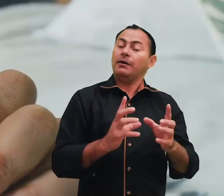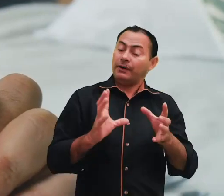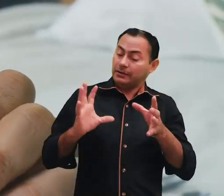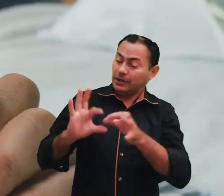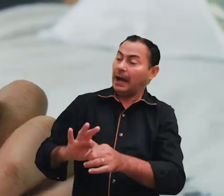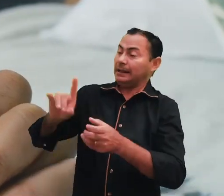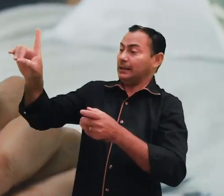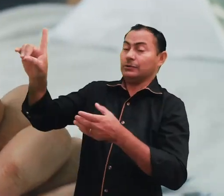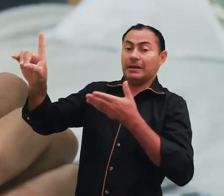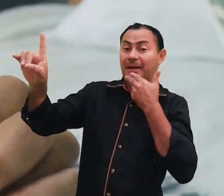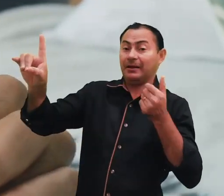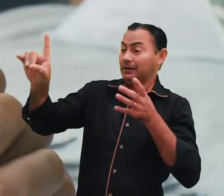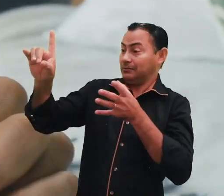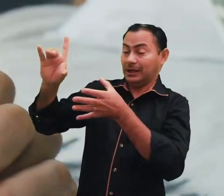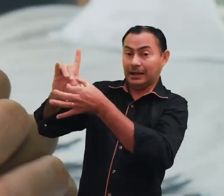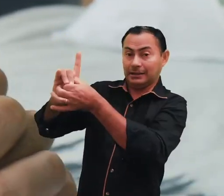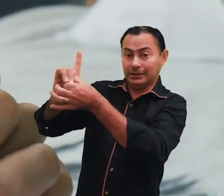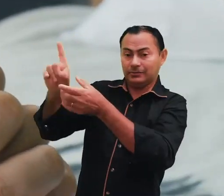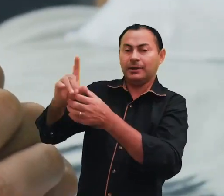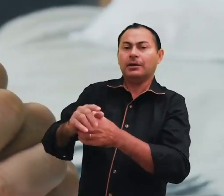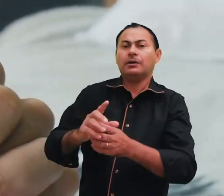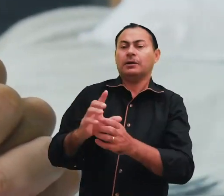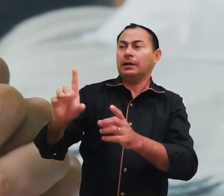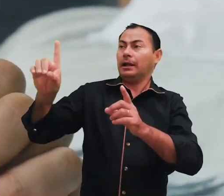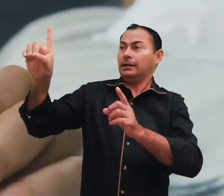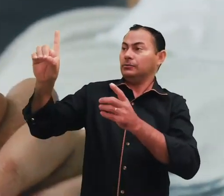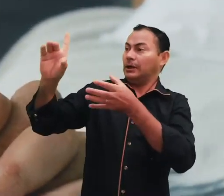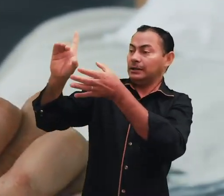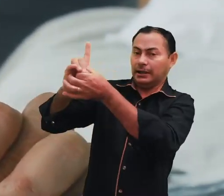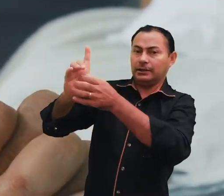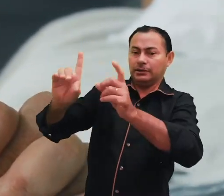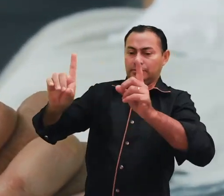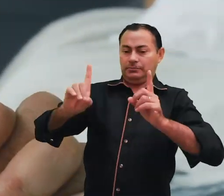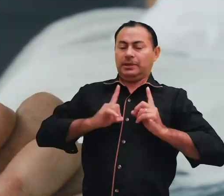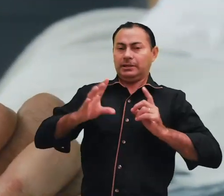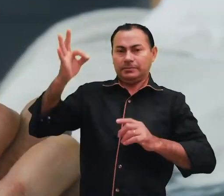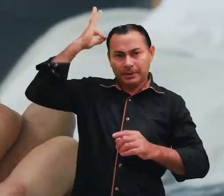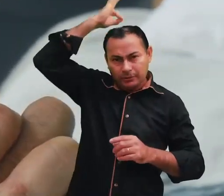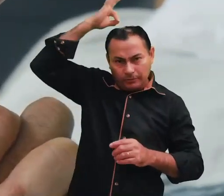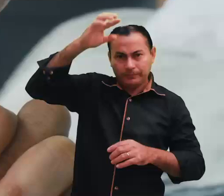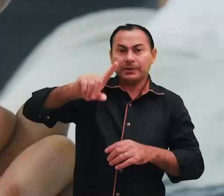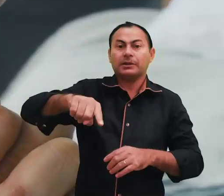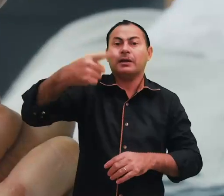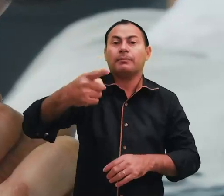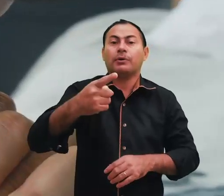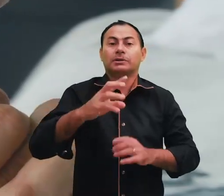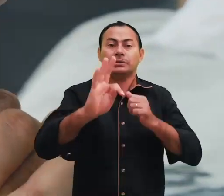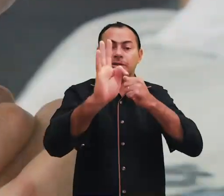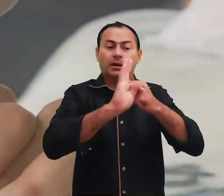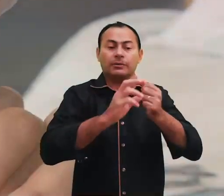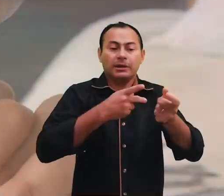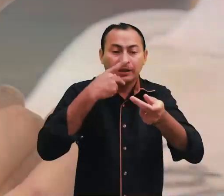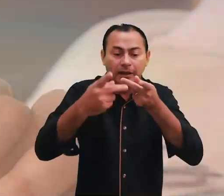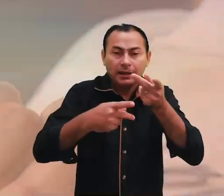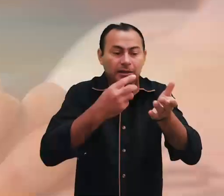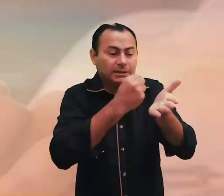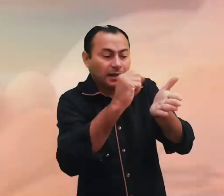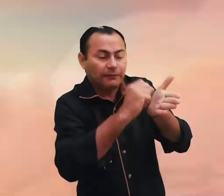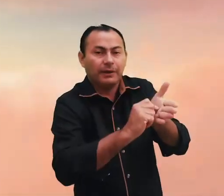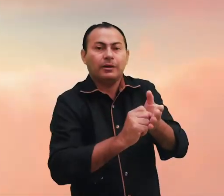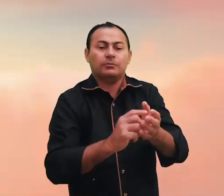Deus é a sua defesa espiritual. A seguir, Tiago descreveu sua estratégia de defesa espiritual. Ele